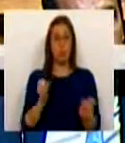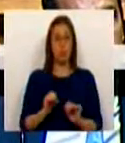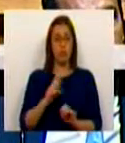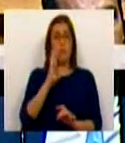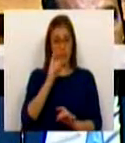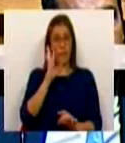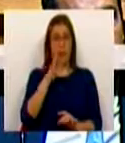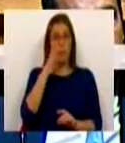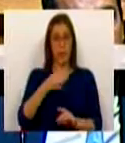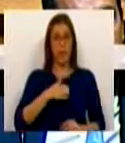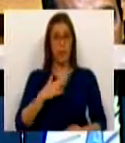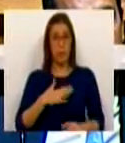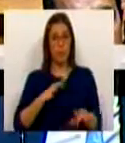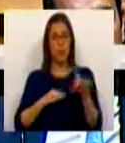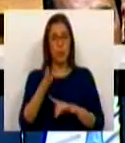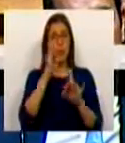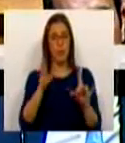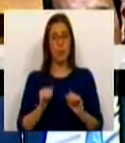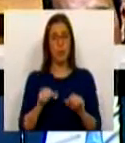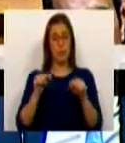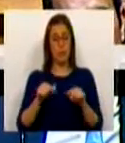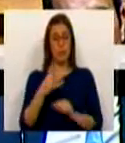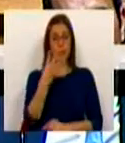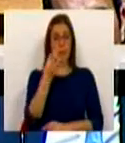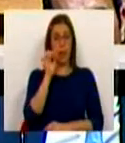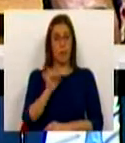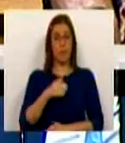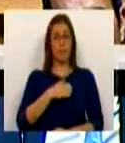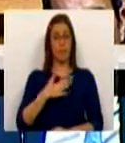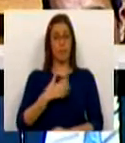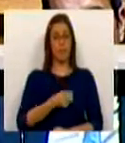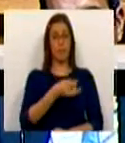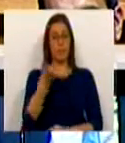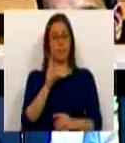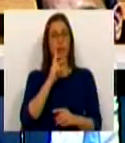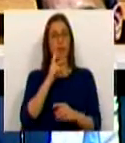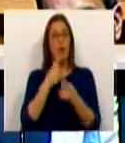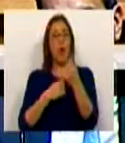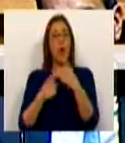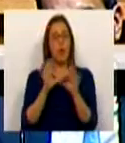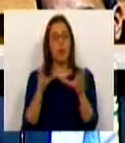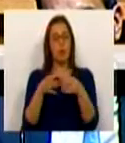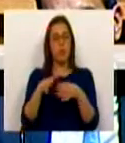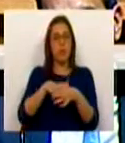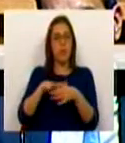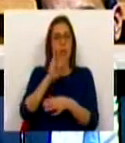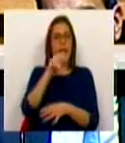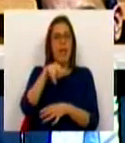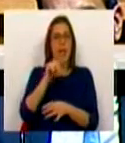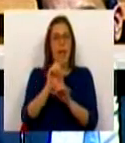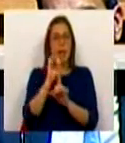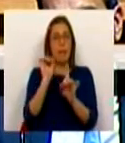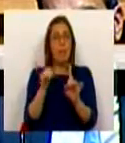isso. Sabe o que é que os empresários disseram, Sr. Deputado? Estes 4 mil empresários que respondem ao inquérito de conjuntura do INE, que é